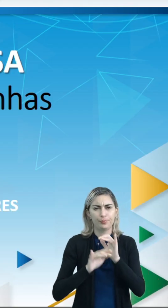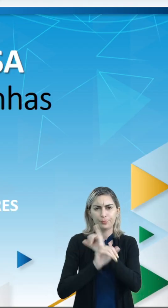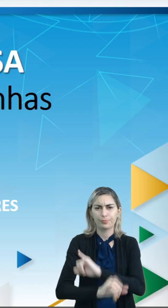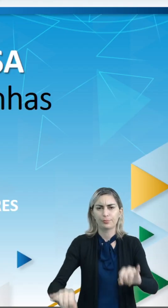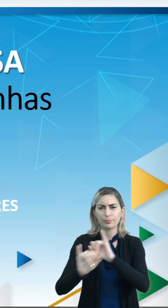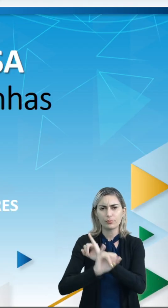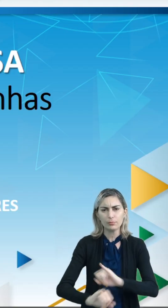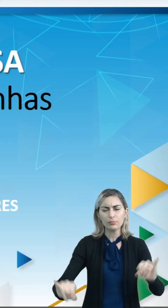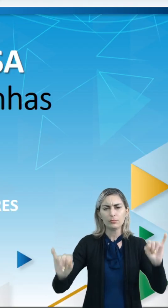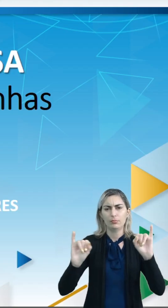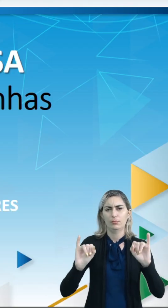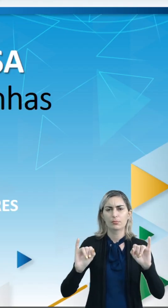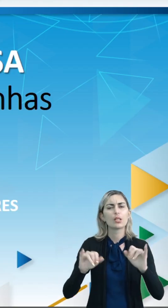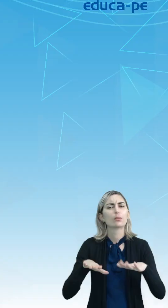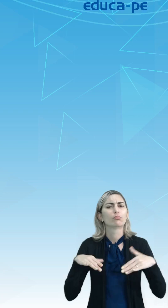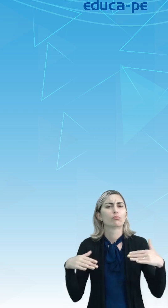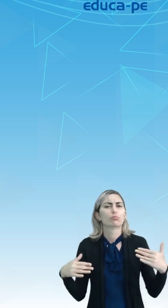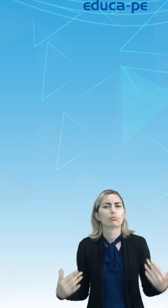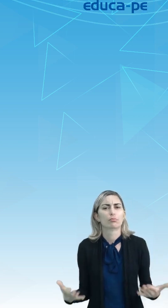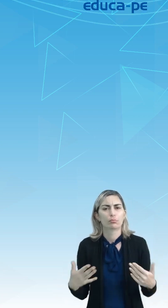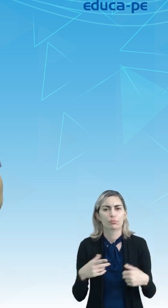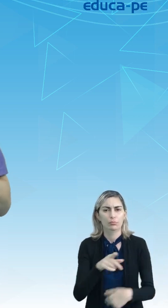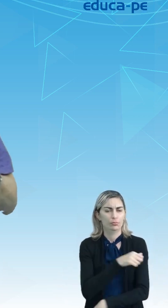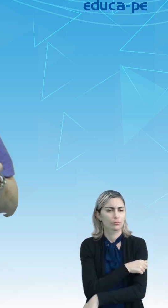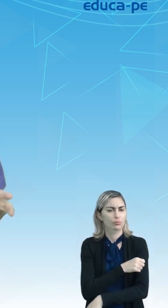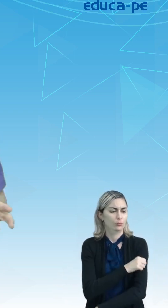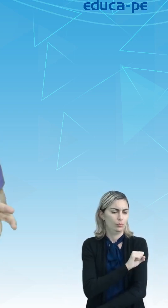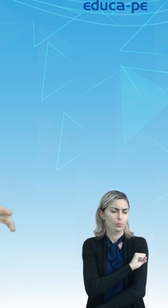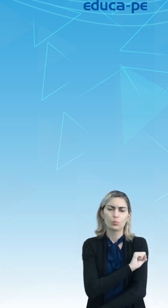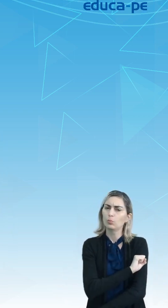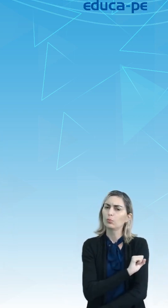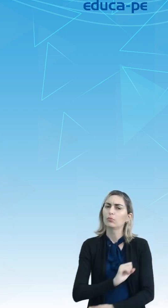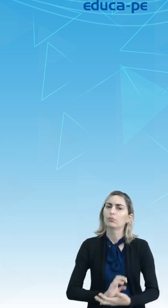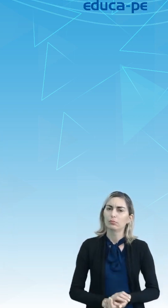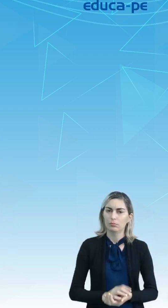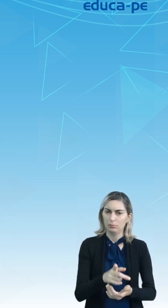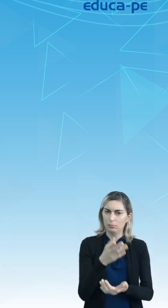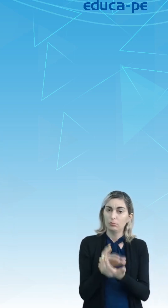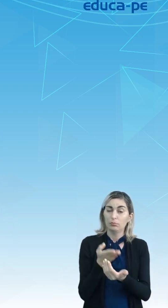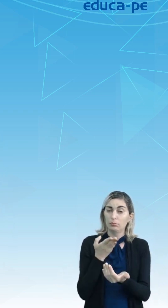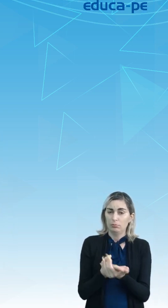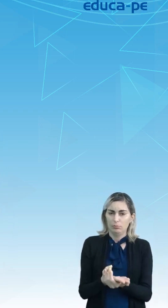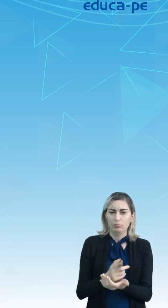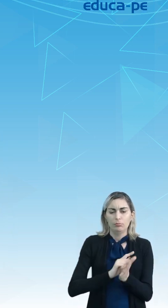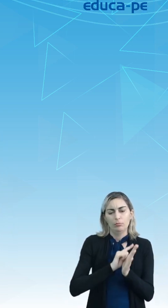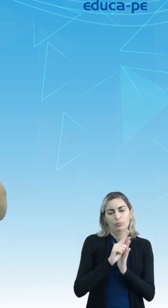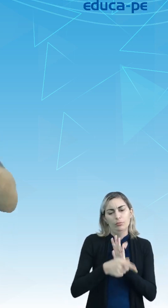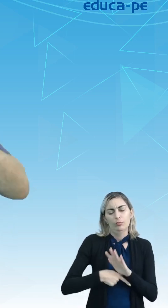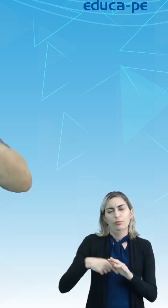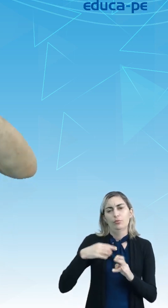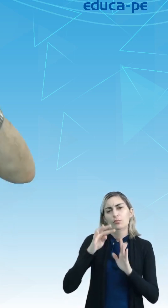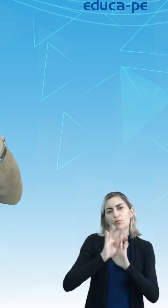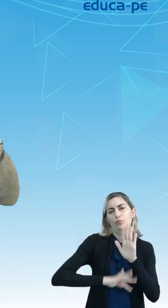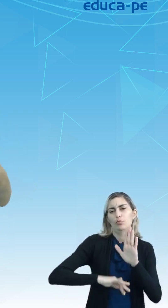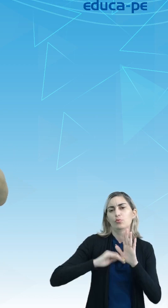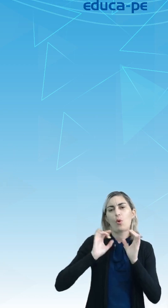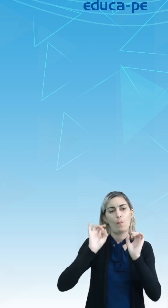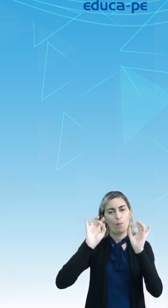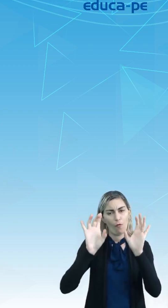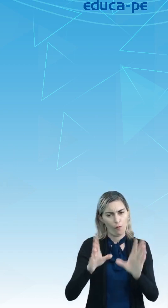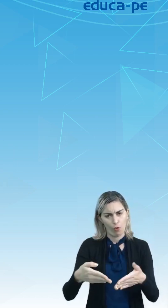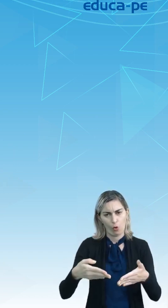Campanhas publicitárias. Então, o estudante do oitavo ano vai estudar o gênero textual, em